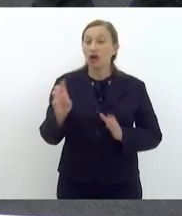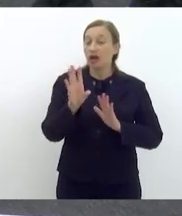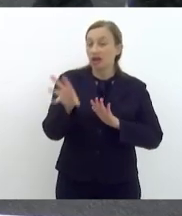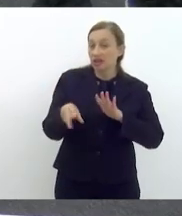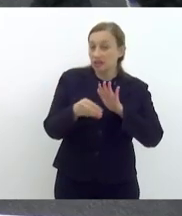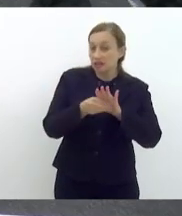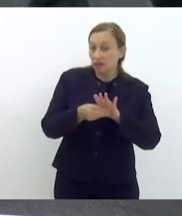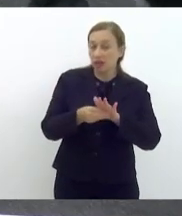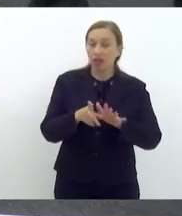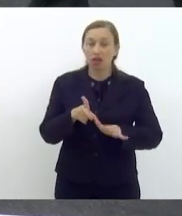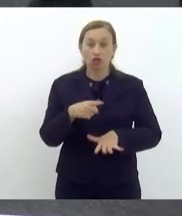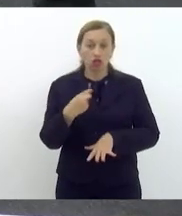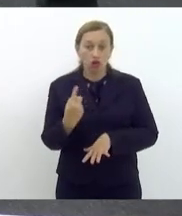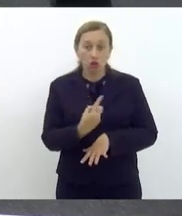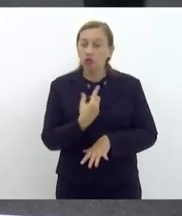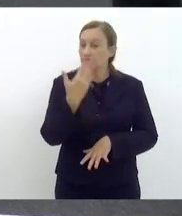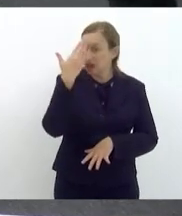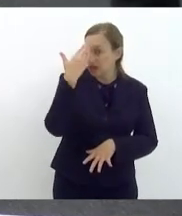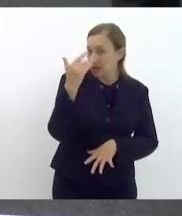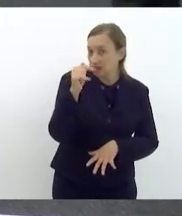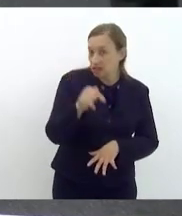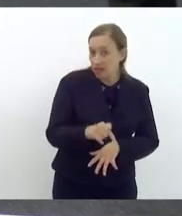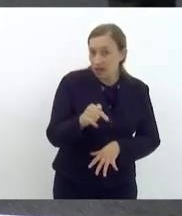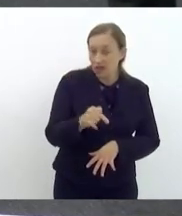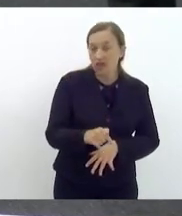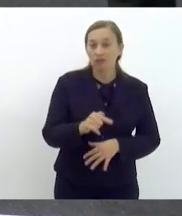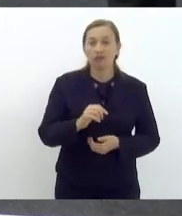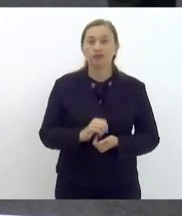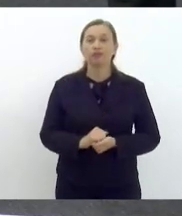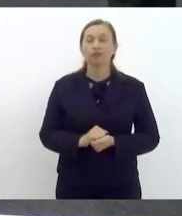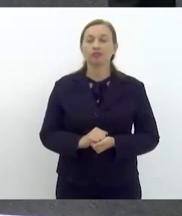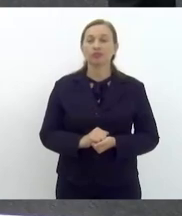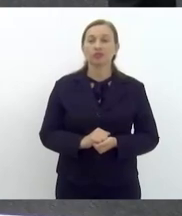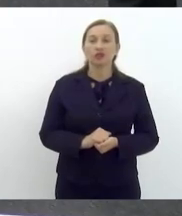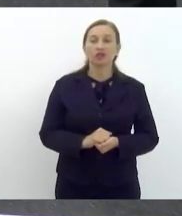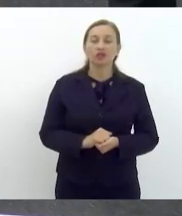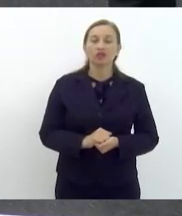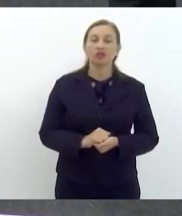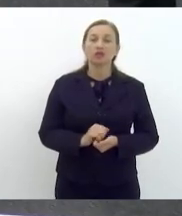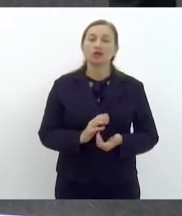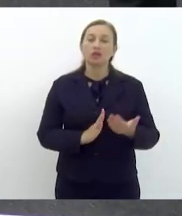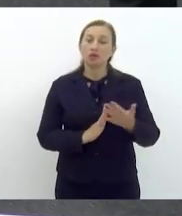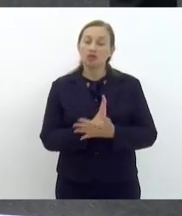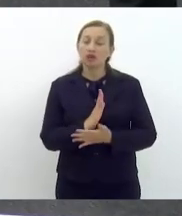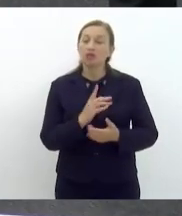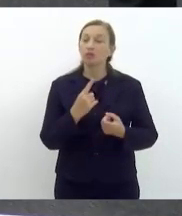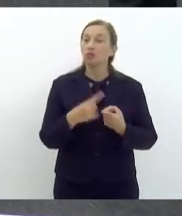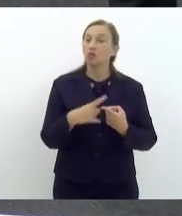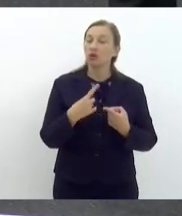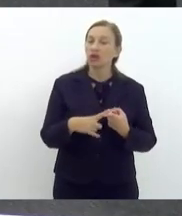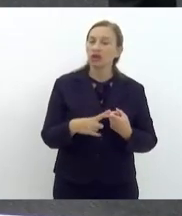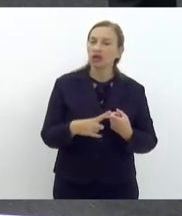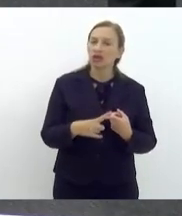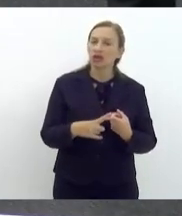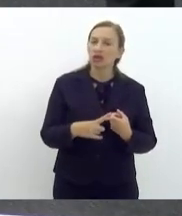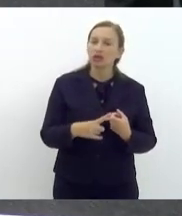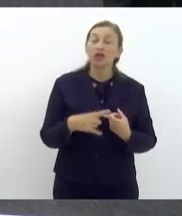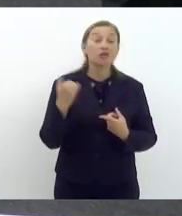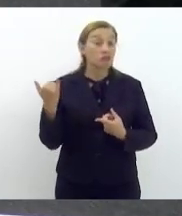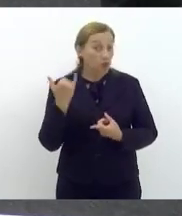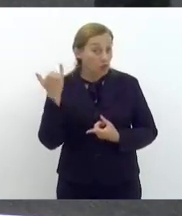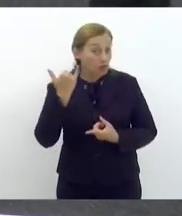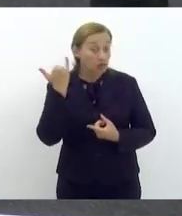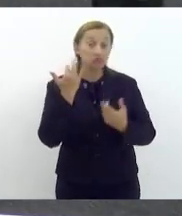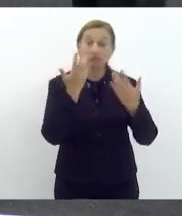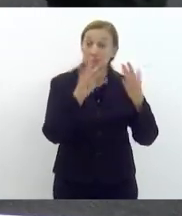nossa autoria e agradecer aqui o parecer favorável, porque é importante